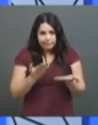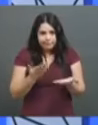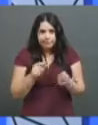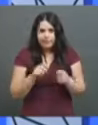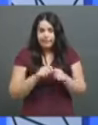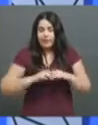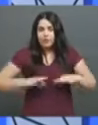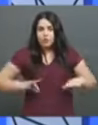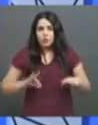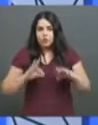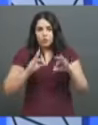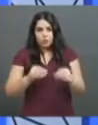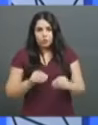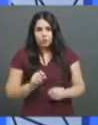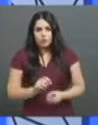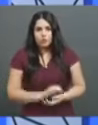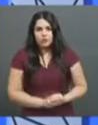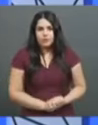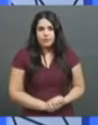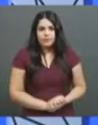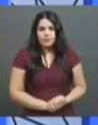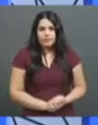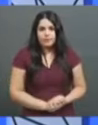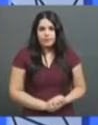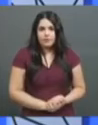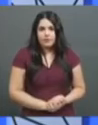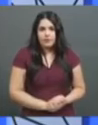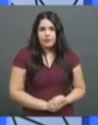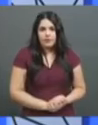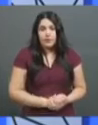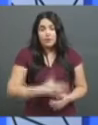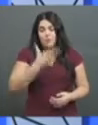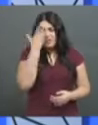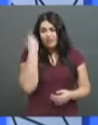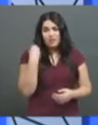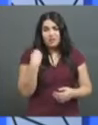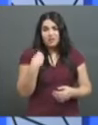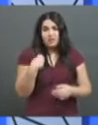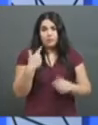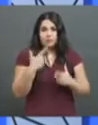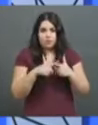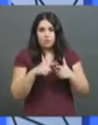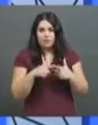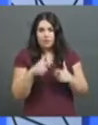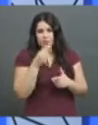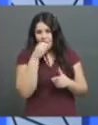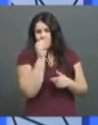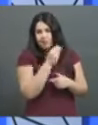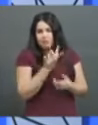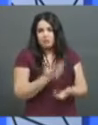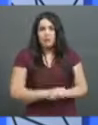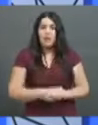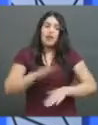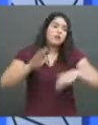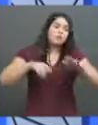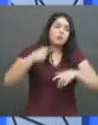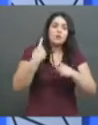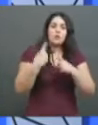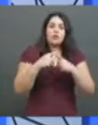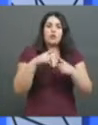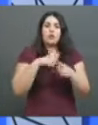possível para deixar o problema para mais para frente. Muitas vezes em função dos seus compromissos, da obrigação